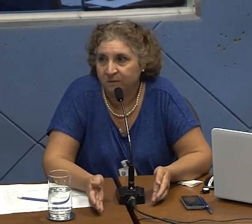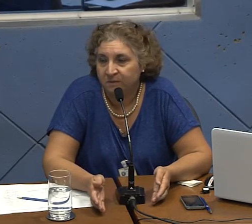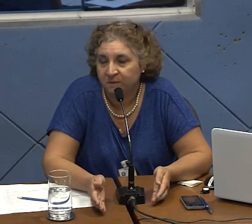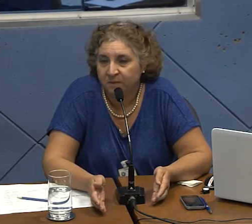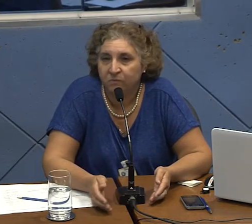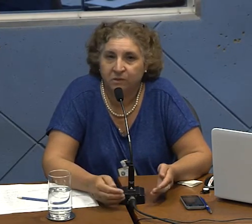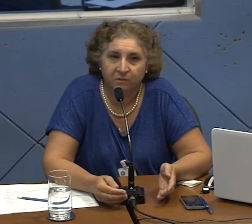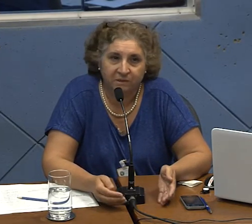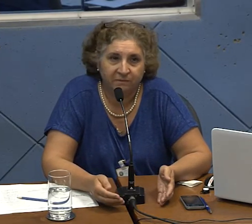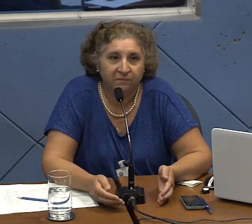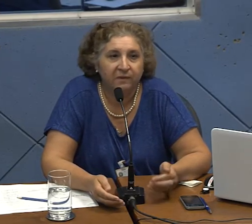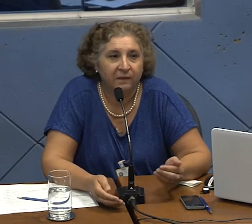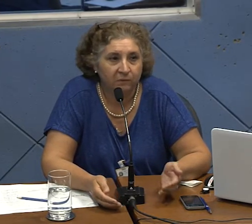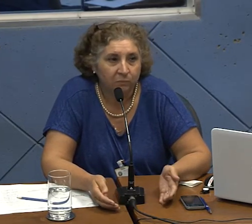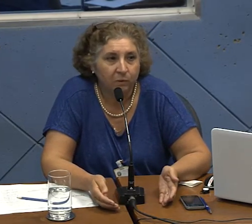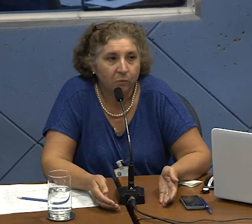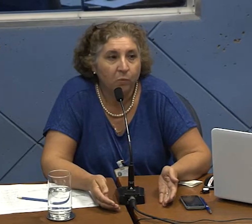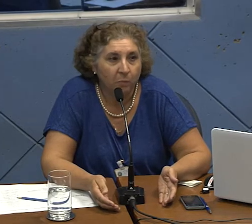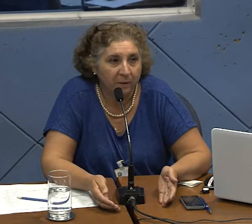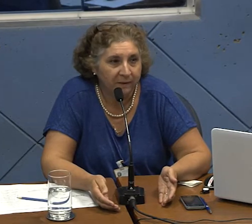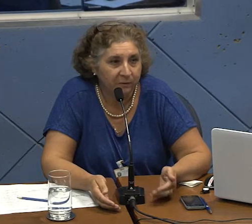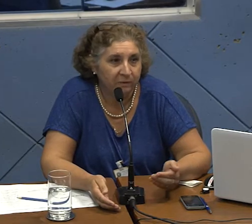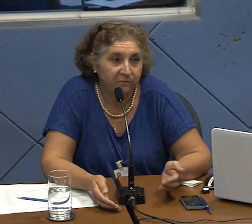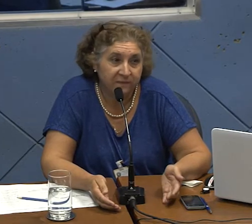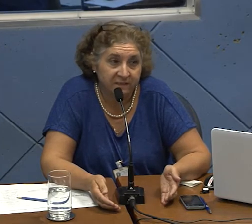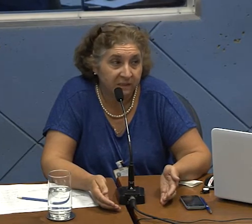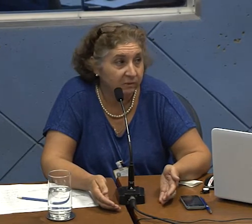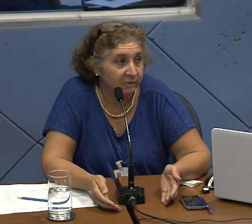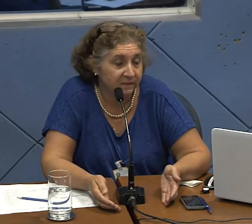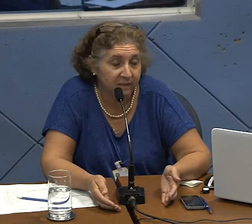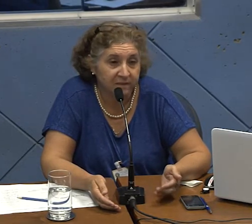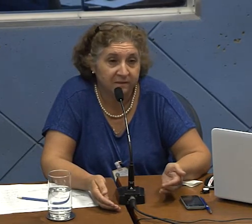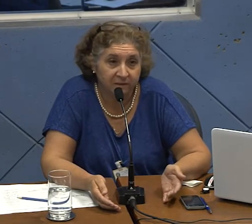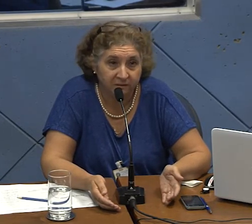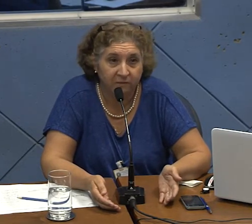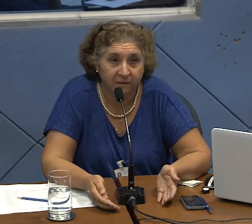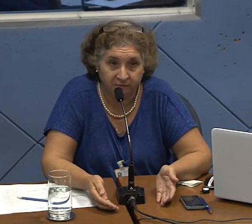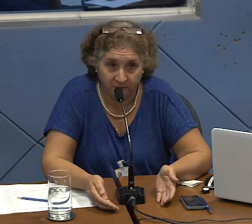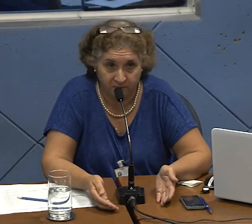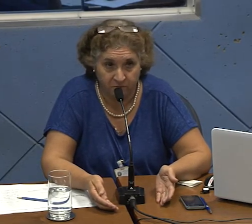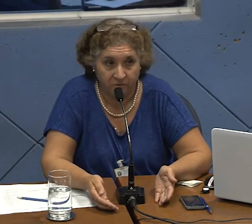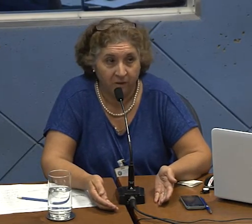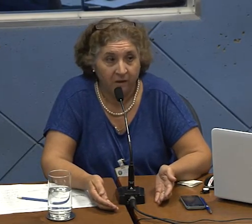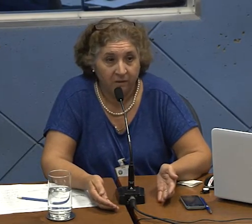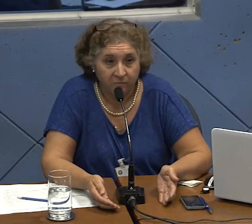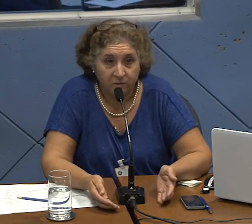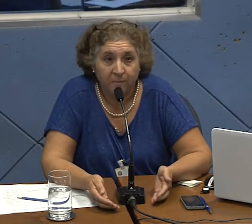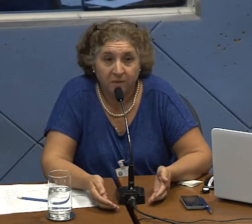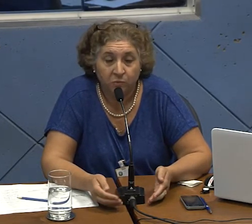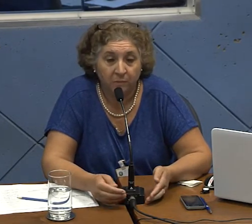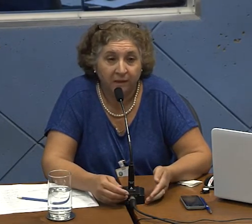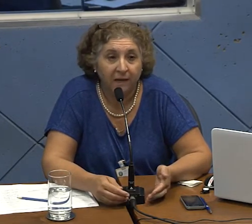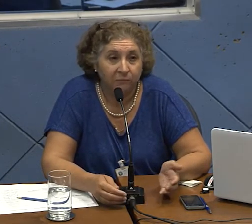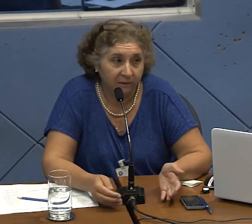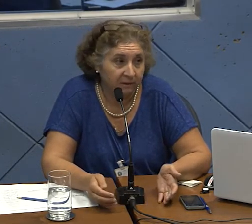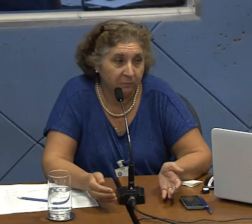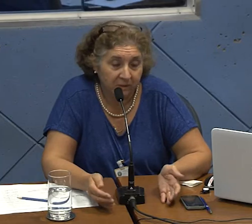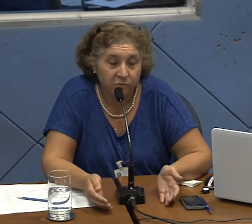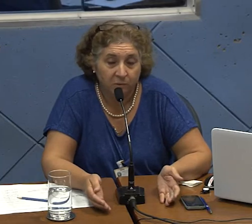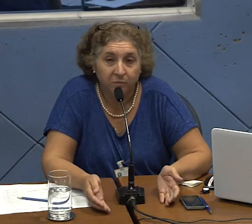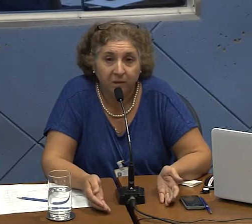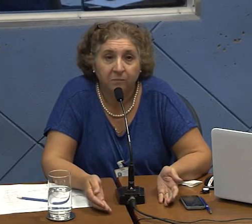12 13 anos a hora que você vai ver o companheiro tem 25 26 e 30 40 anos tem que ser mais